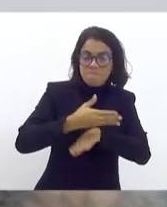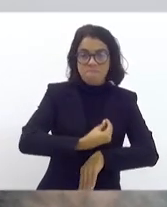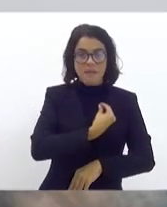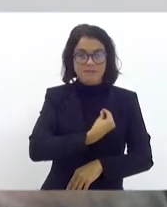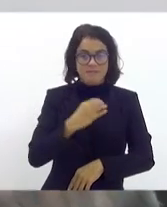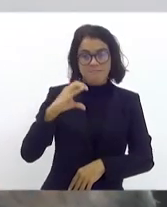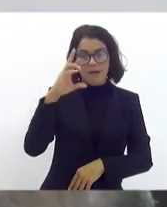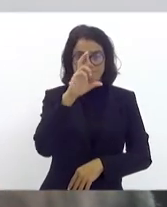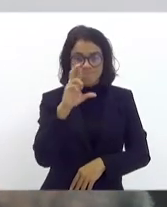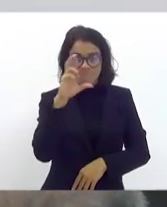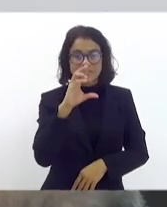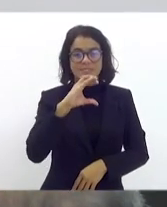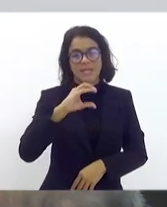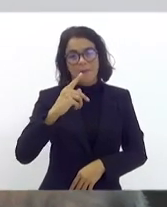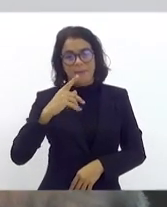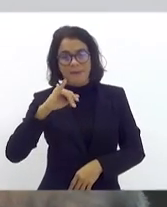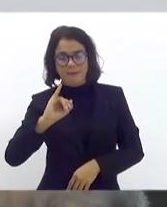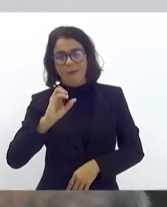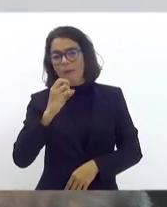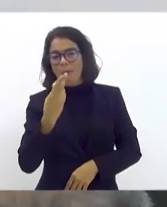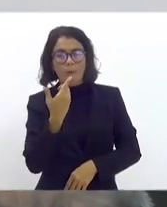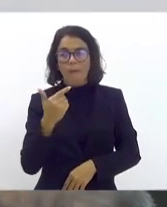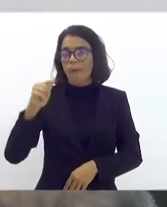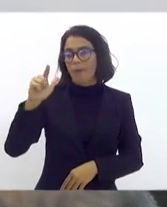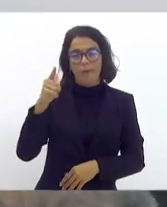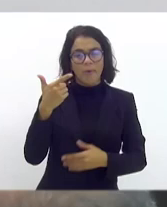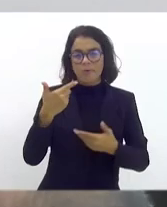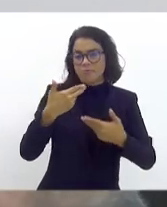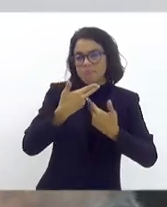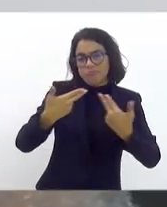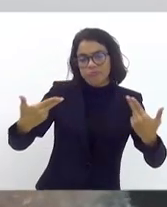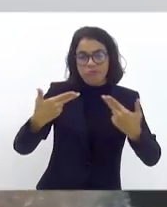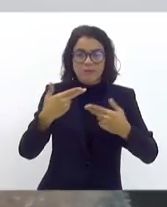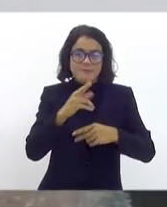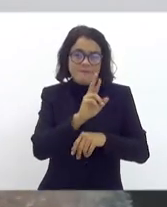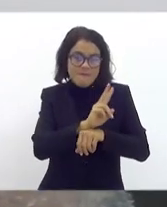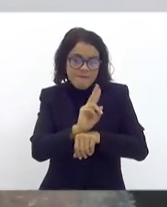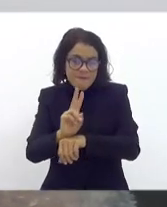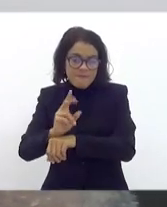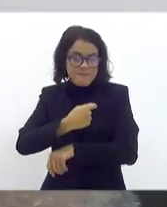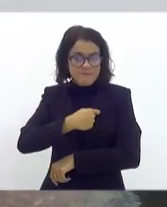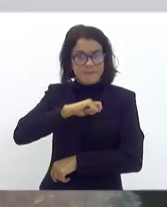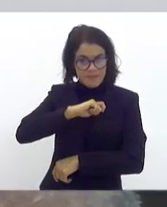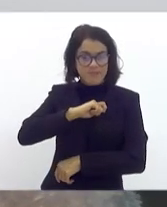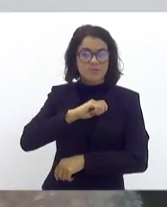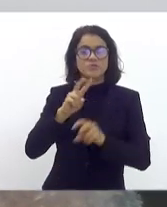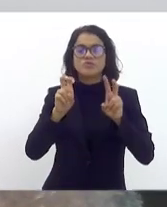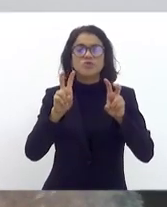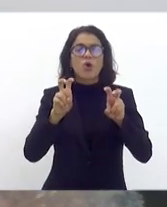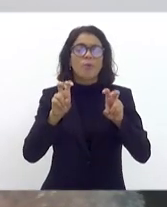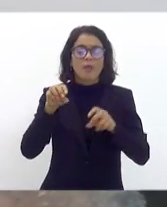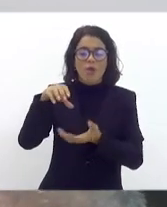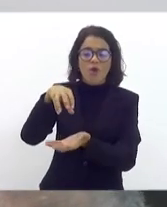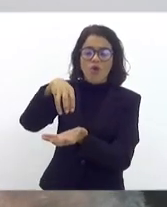ou qualquer outro instrumento em âmbito estadual de fiscalização e averiguação, sob a alegação de que eles